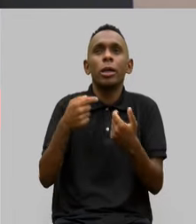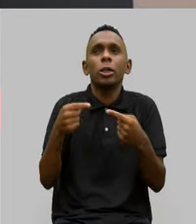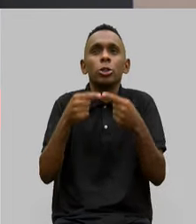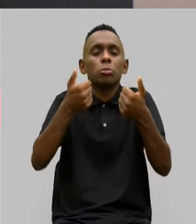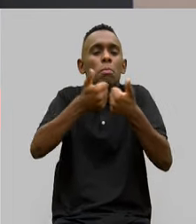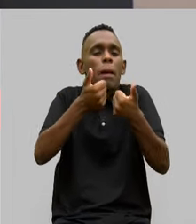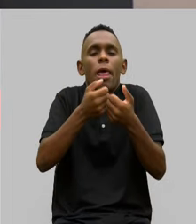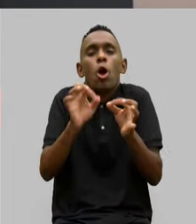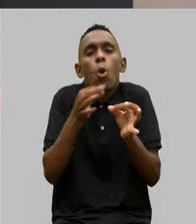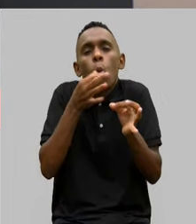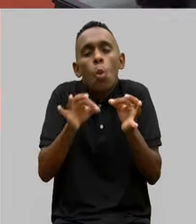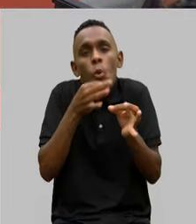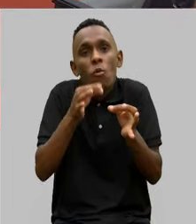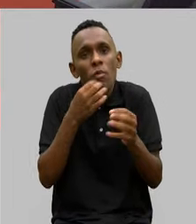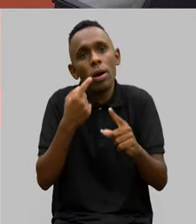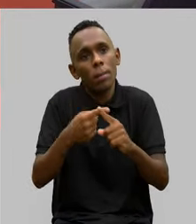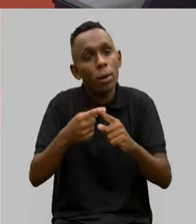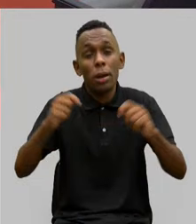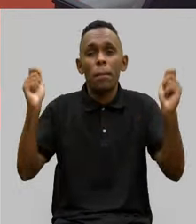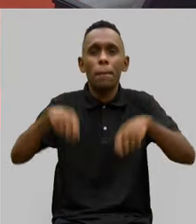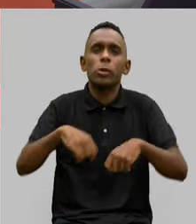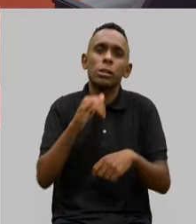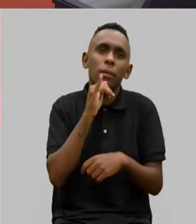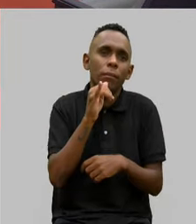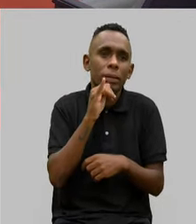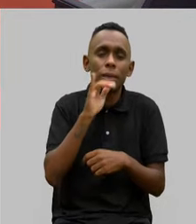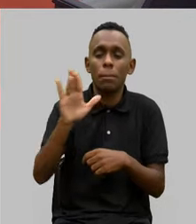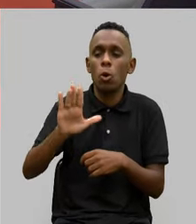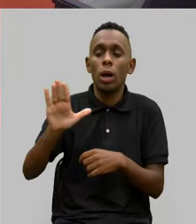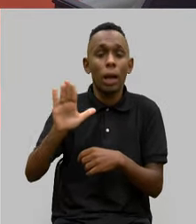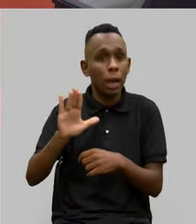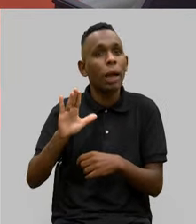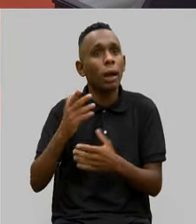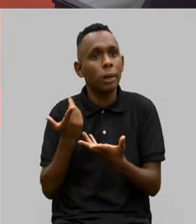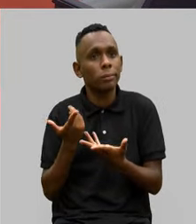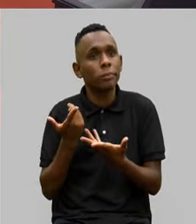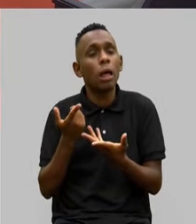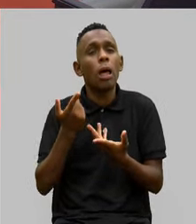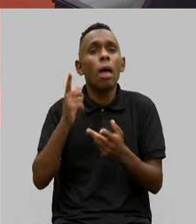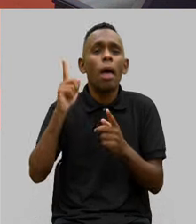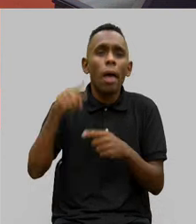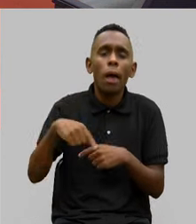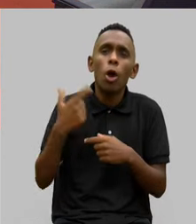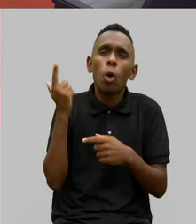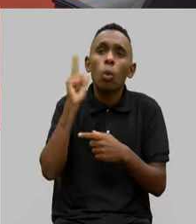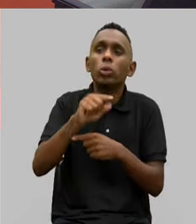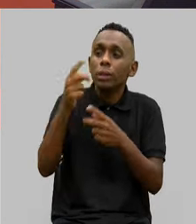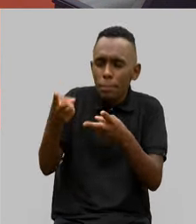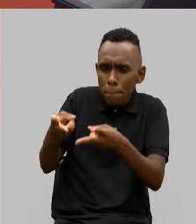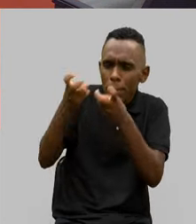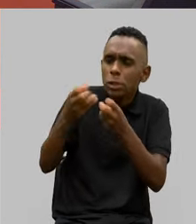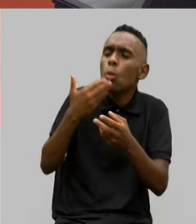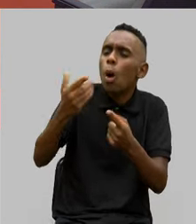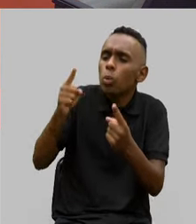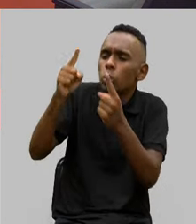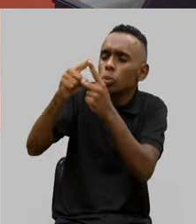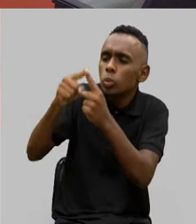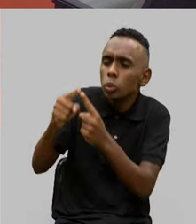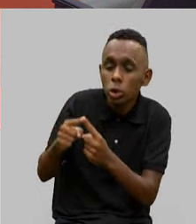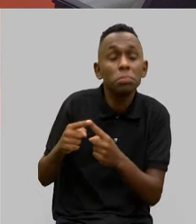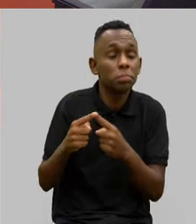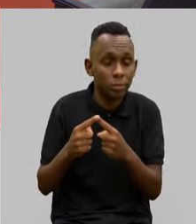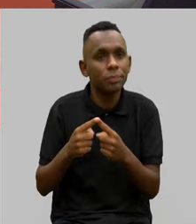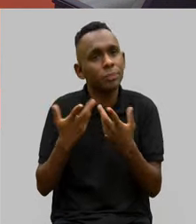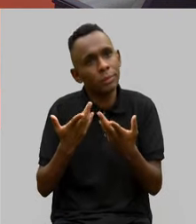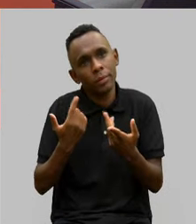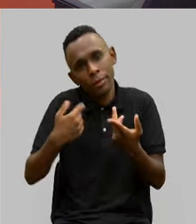uva naquilo que a gente poderia chamar de uma cannabis terroá da gente conseguir identificar né e eu